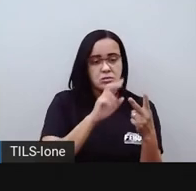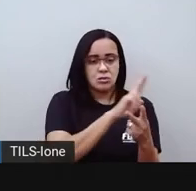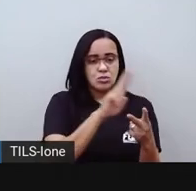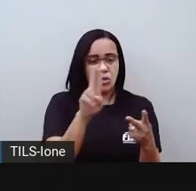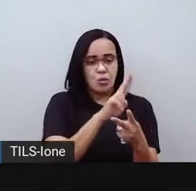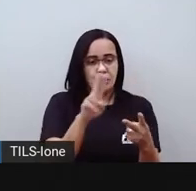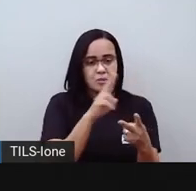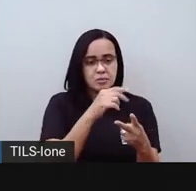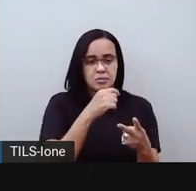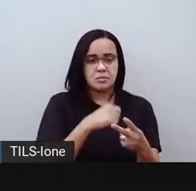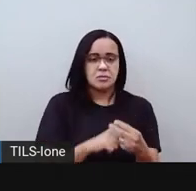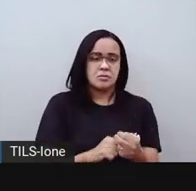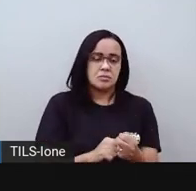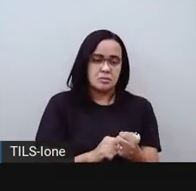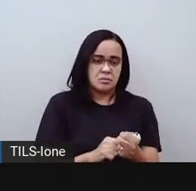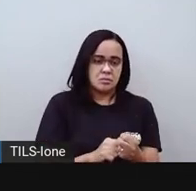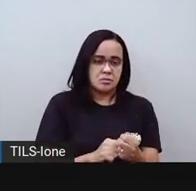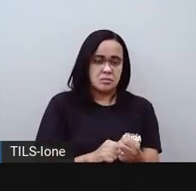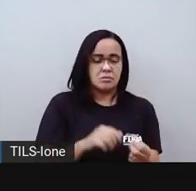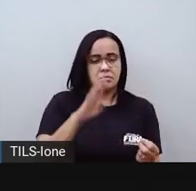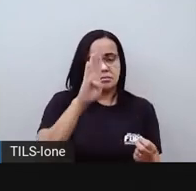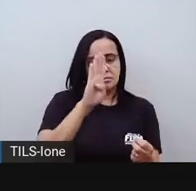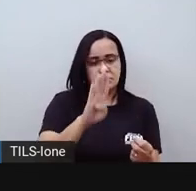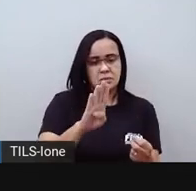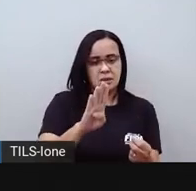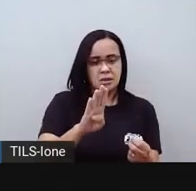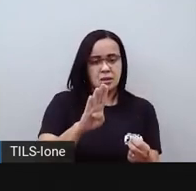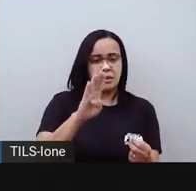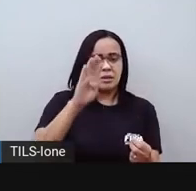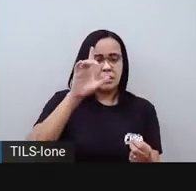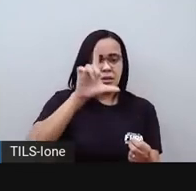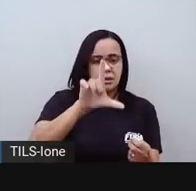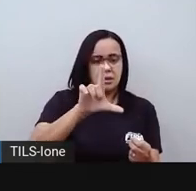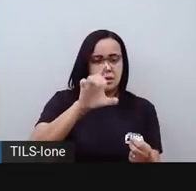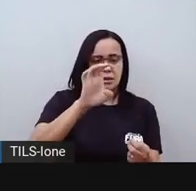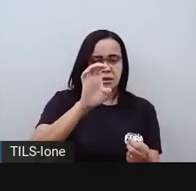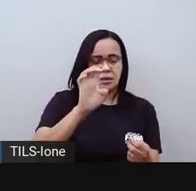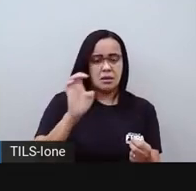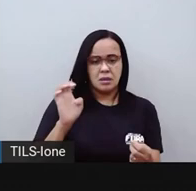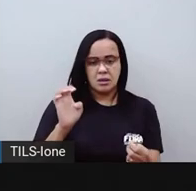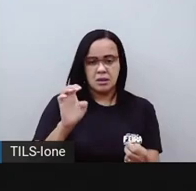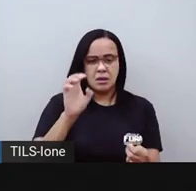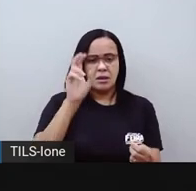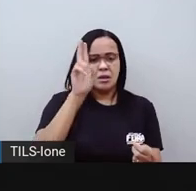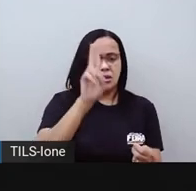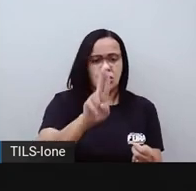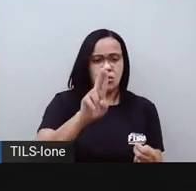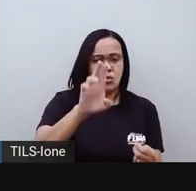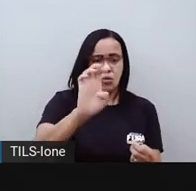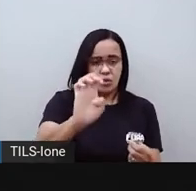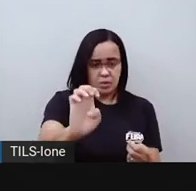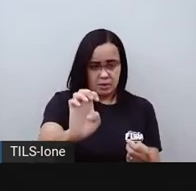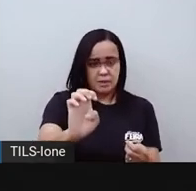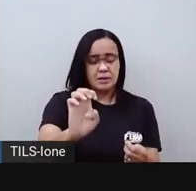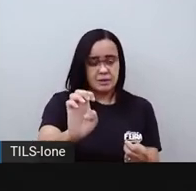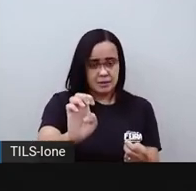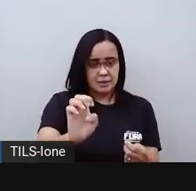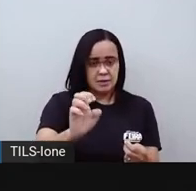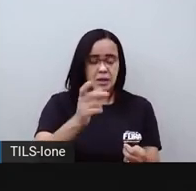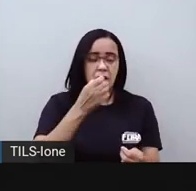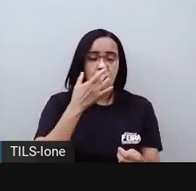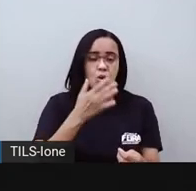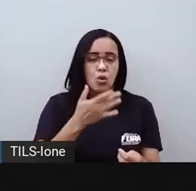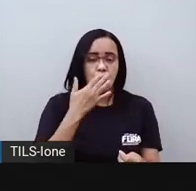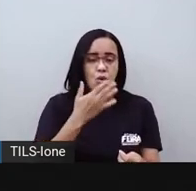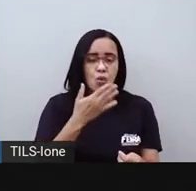primeiro, a cor dele é blue. Blue. E o nome do animal, né, que é a arara,